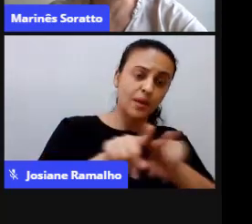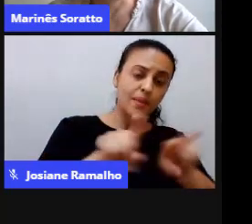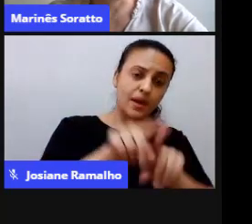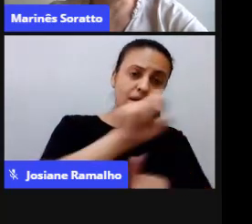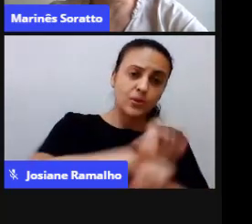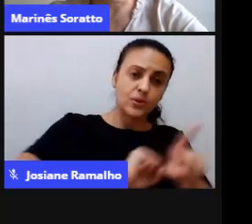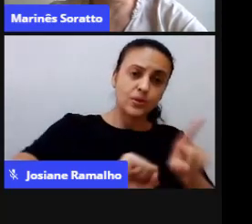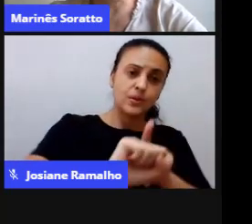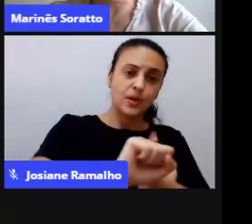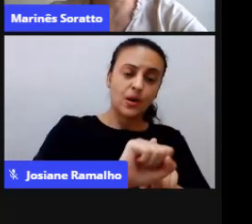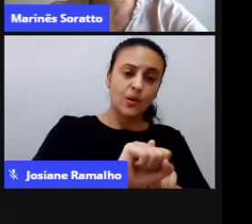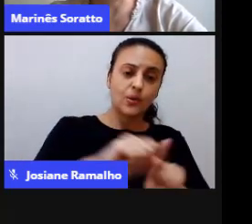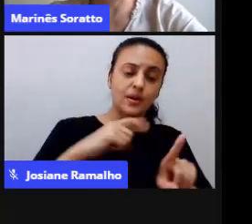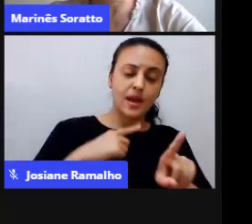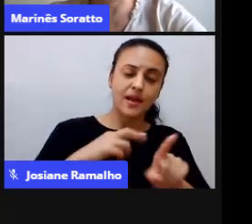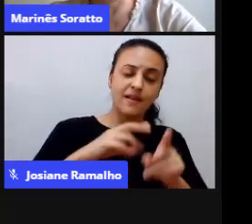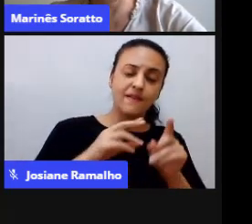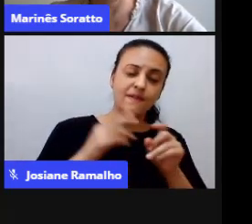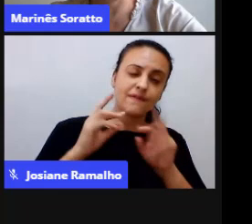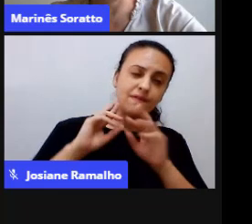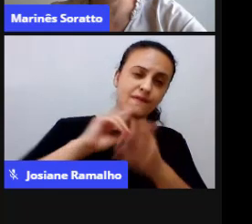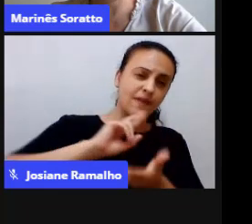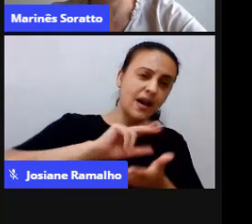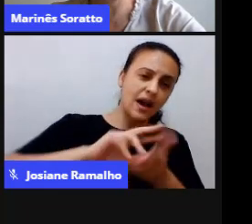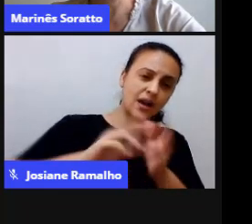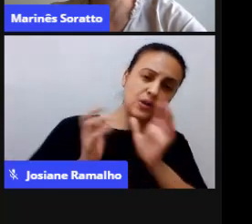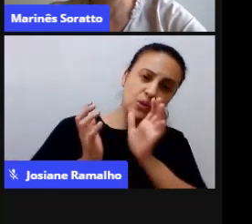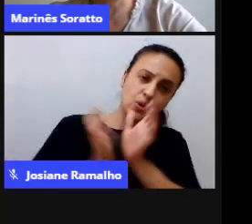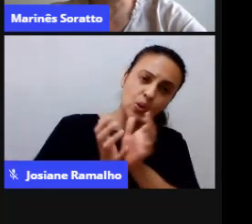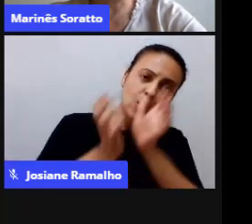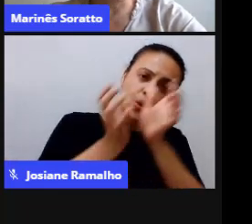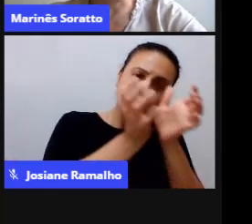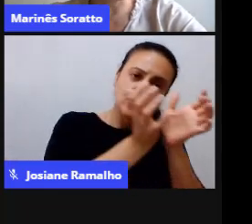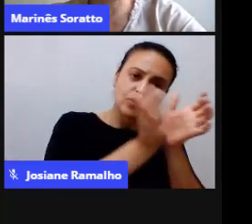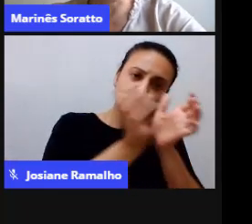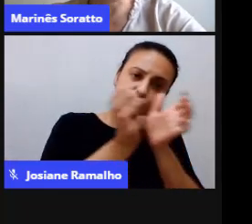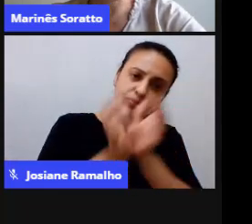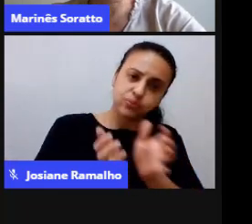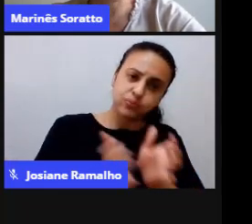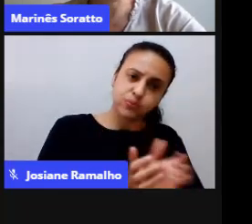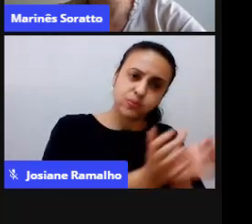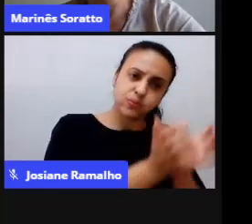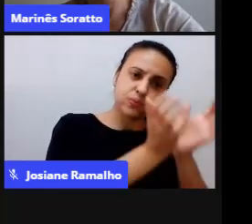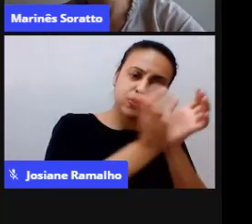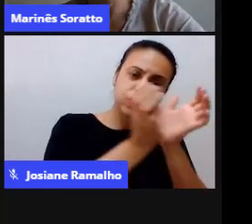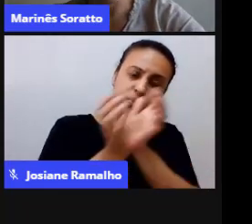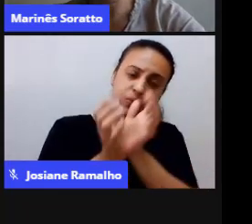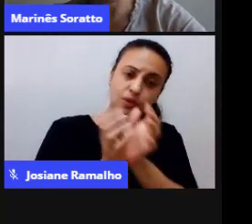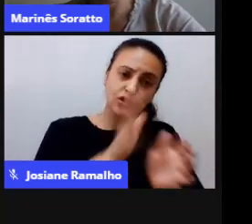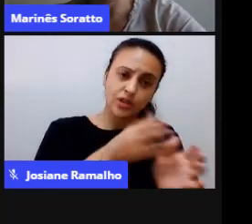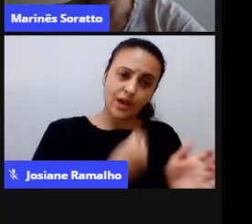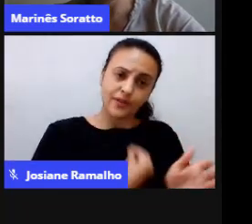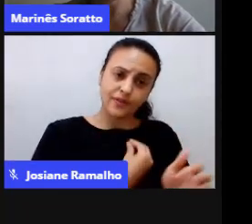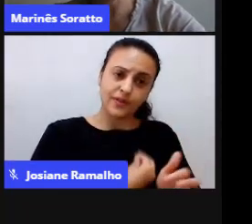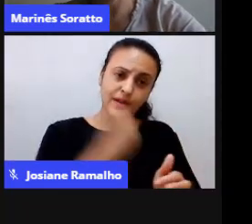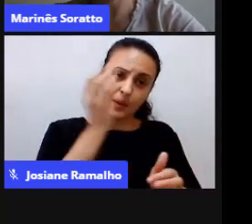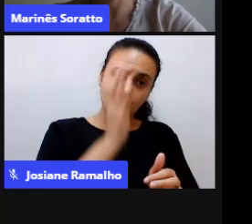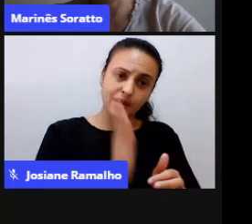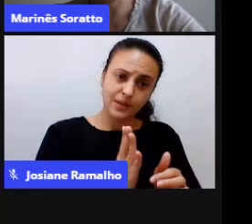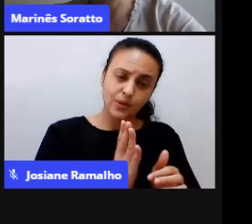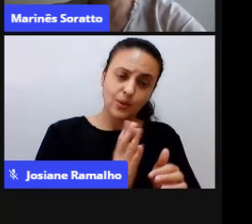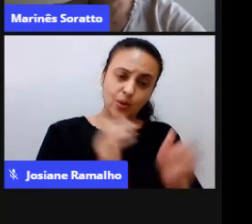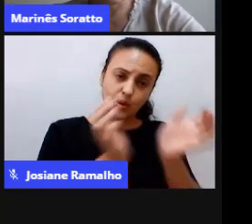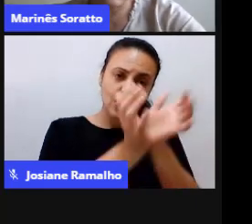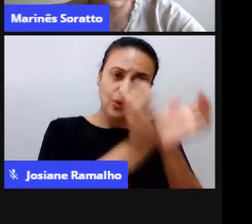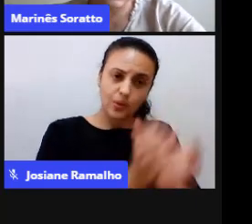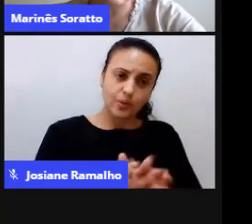étnicos que aqui já habitavam o Brasil antes da colonização e por outros povos que vieram depois com a colonização,